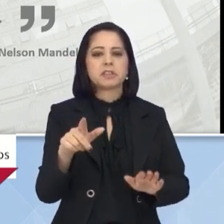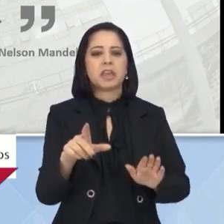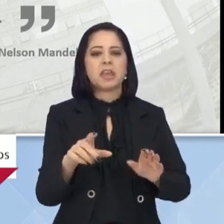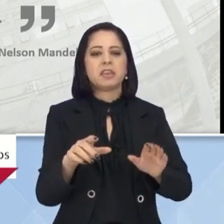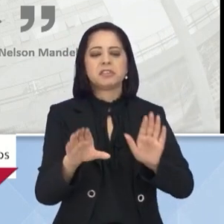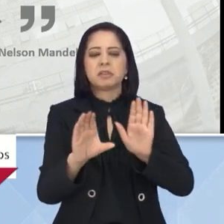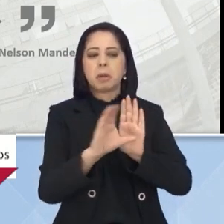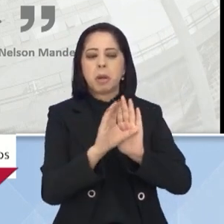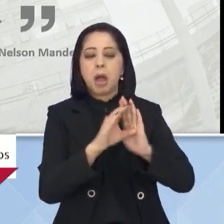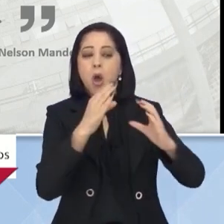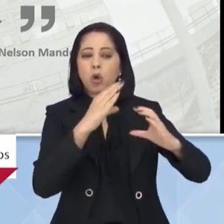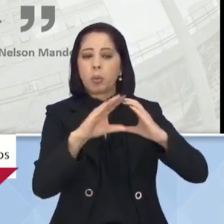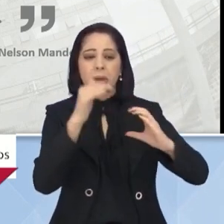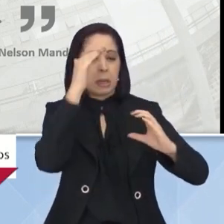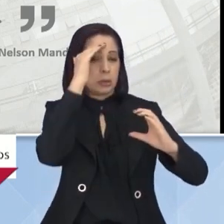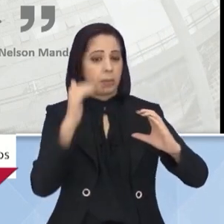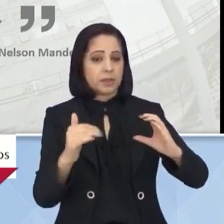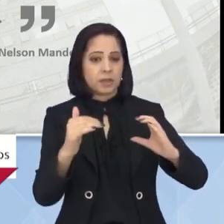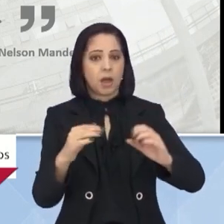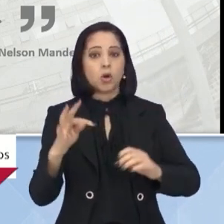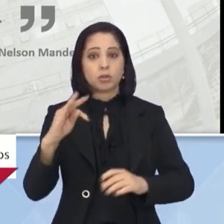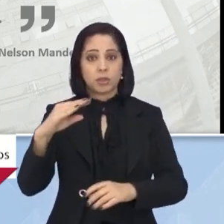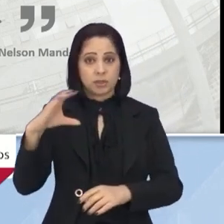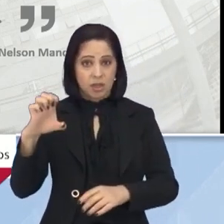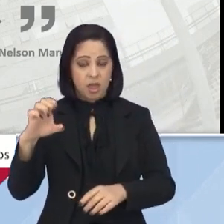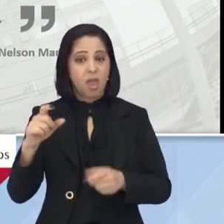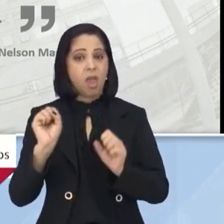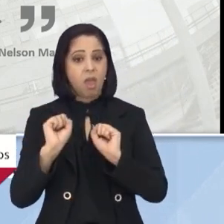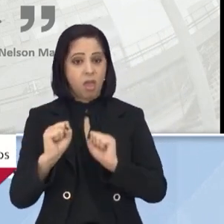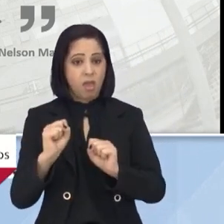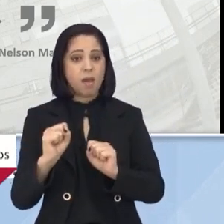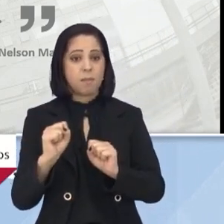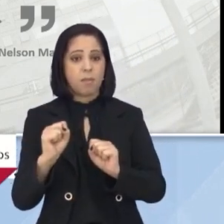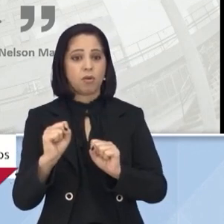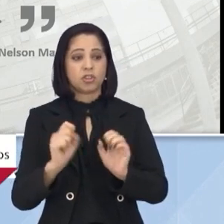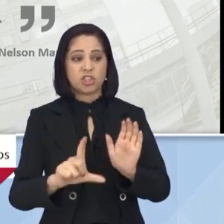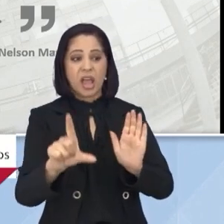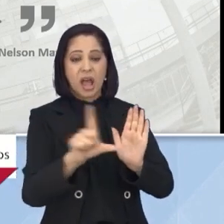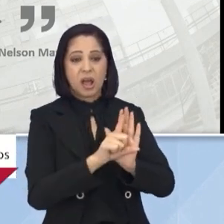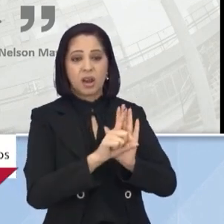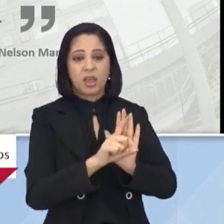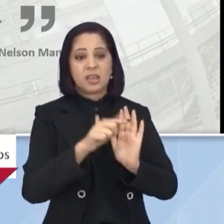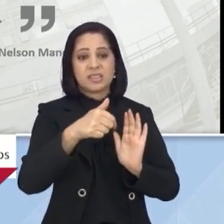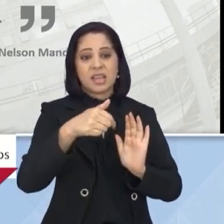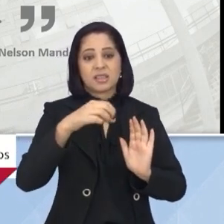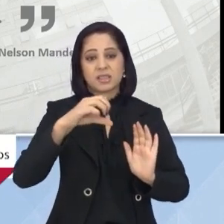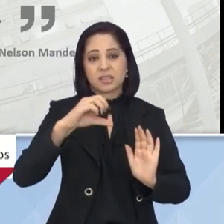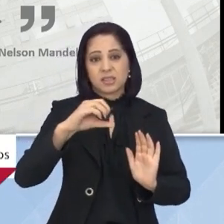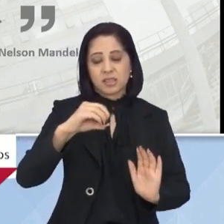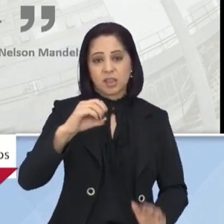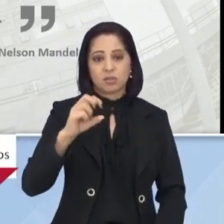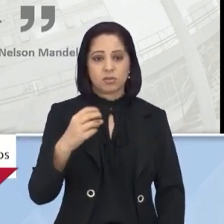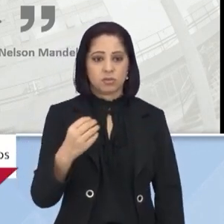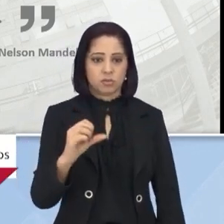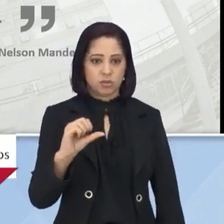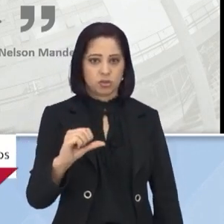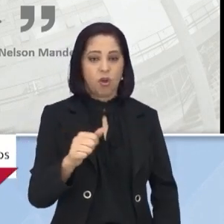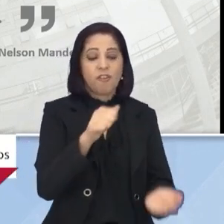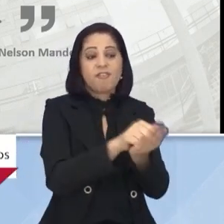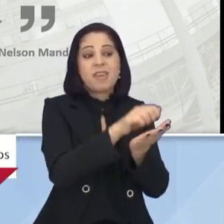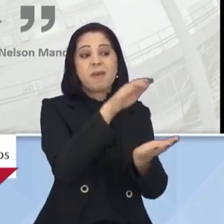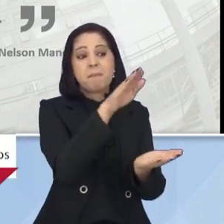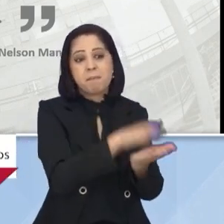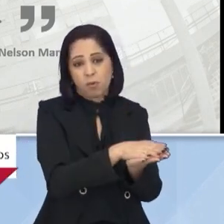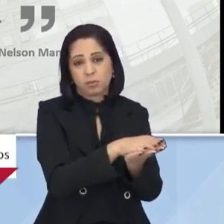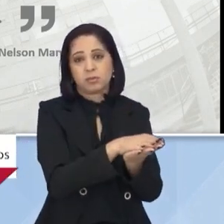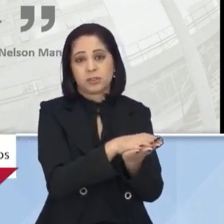comunicados o Tribunal de Contas pode aplicar a lei complementar 709 de 993 que prevê a aplicação de multa